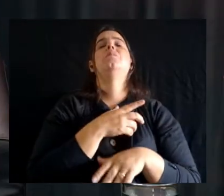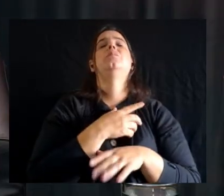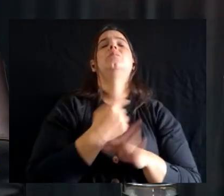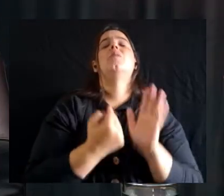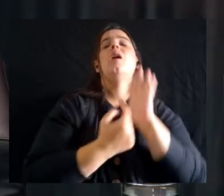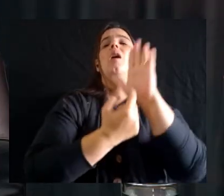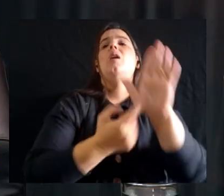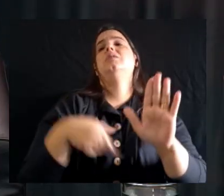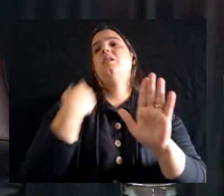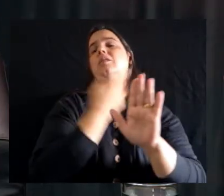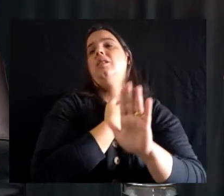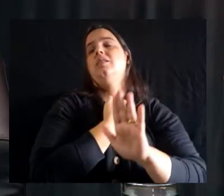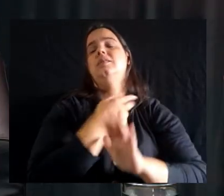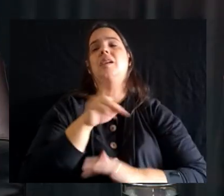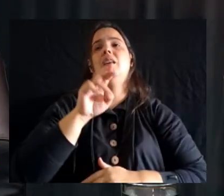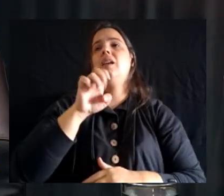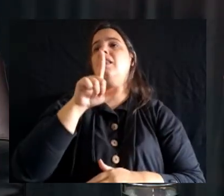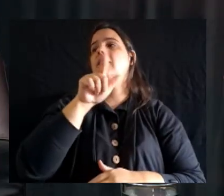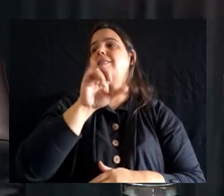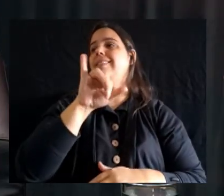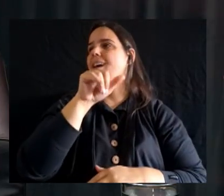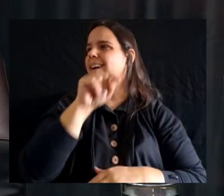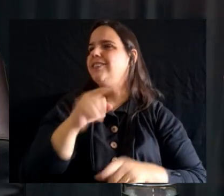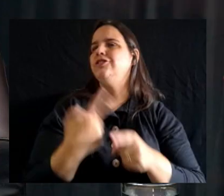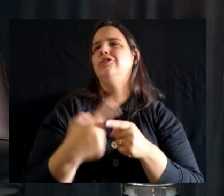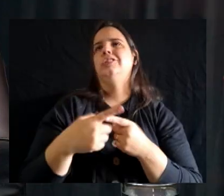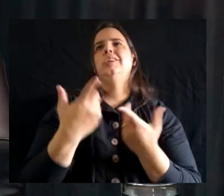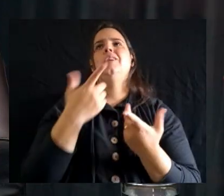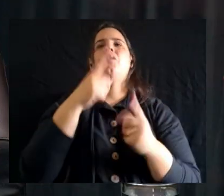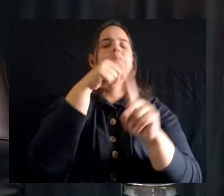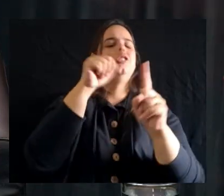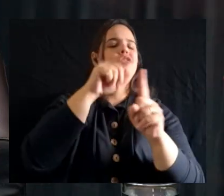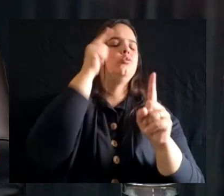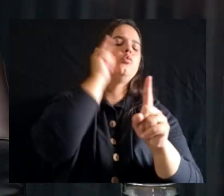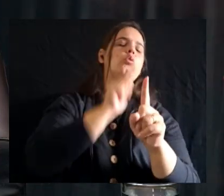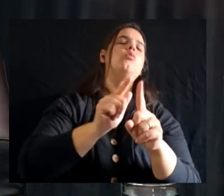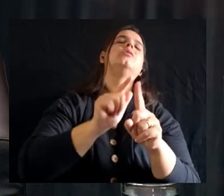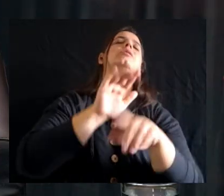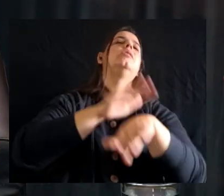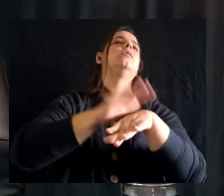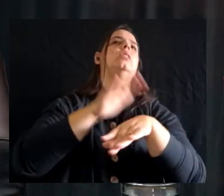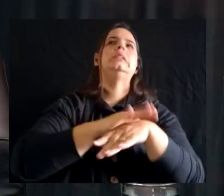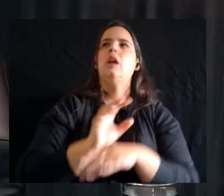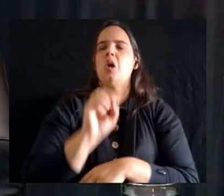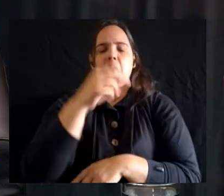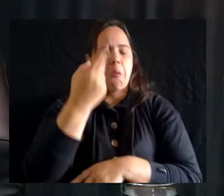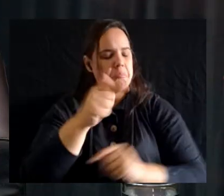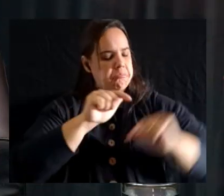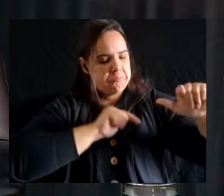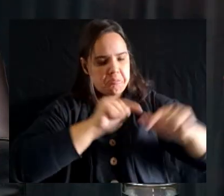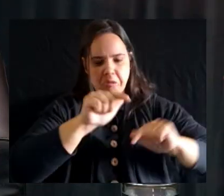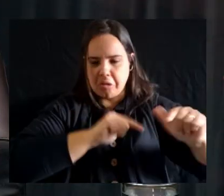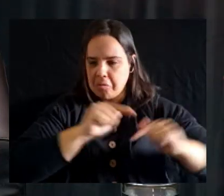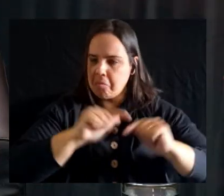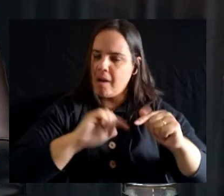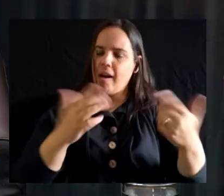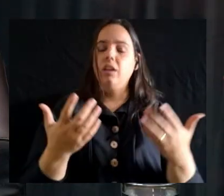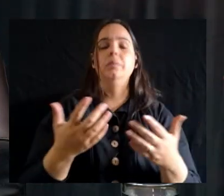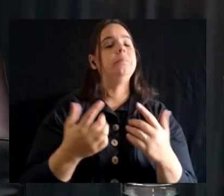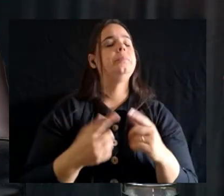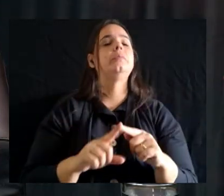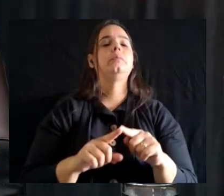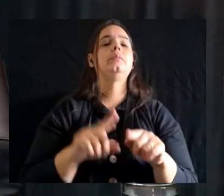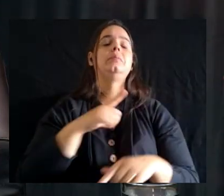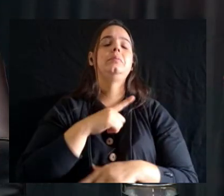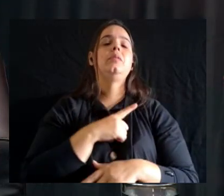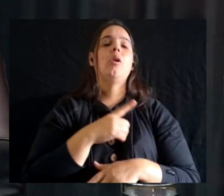semana que não se atingiu por uma realidade mesmo, né, de trabalho, de tarefas, né, e aí isso gera